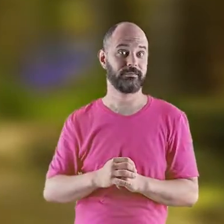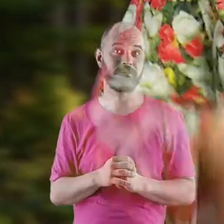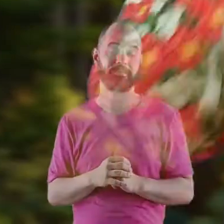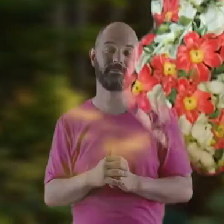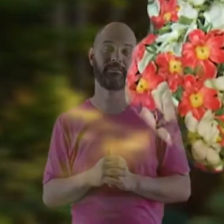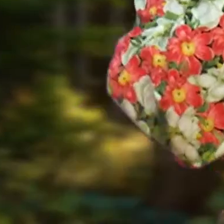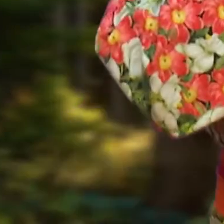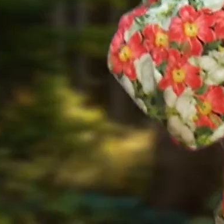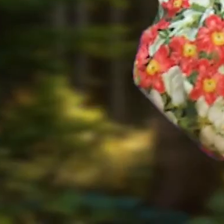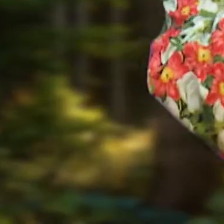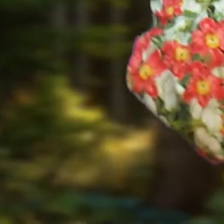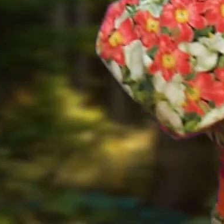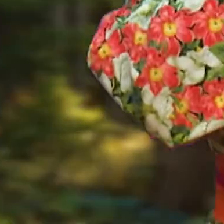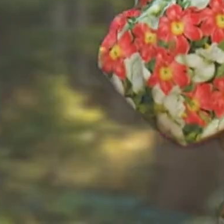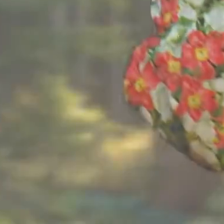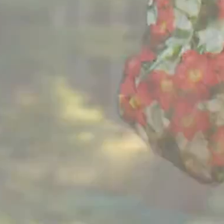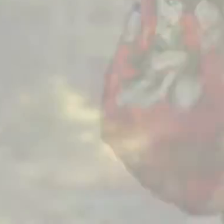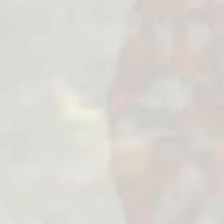assim.